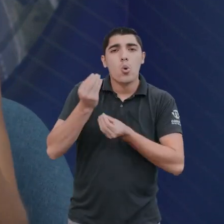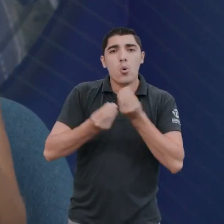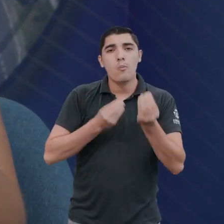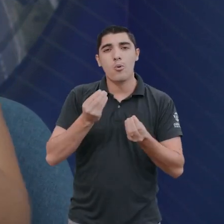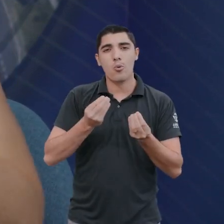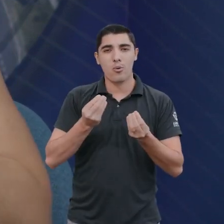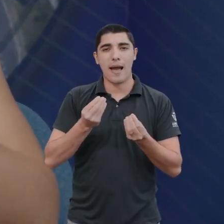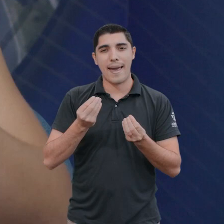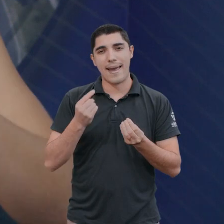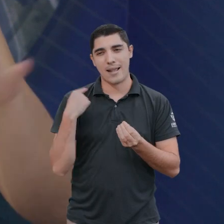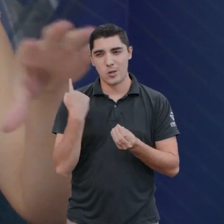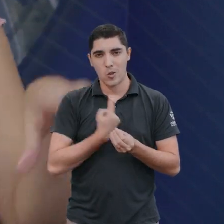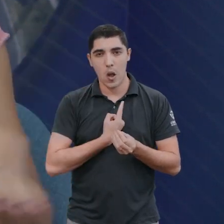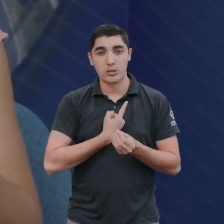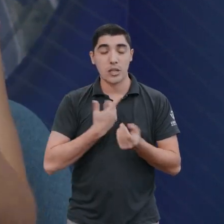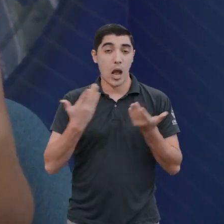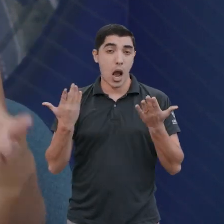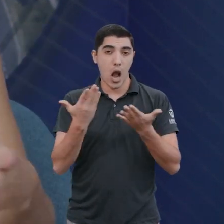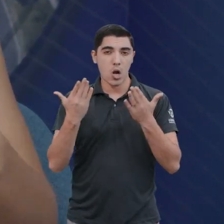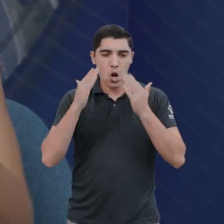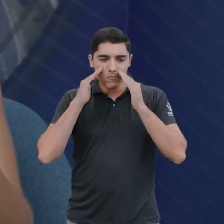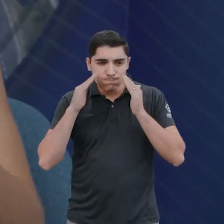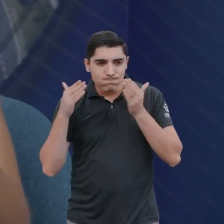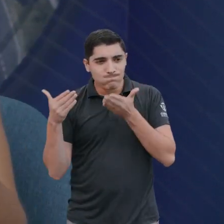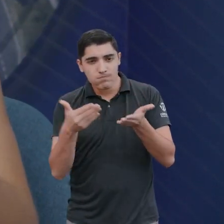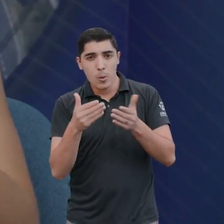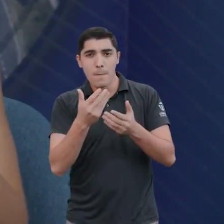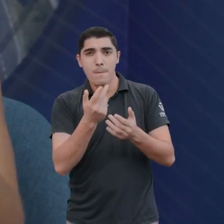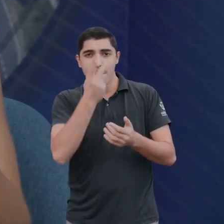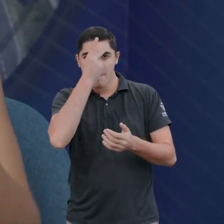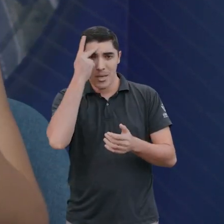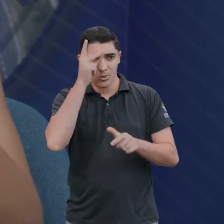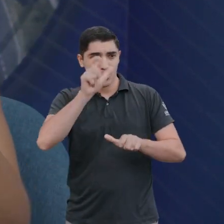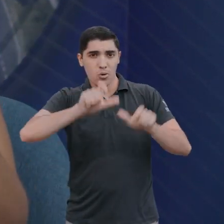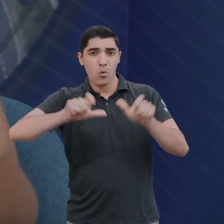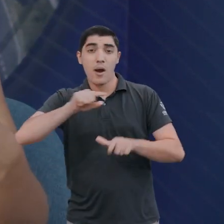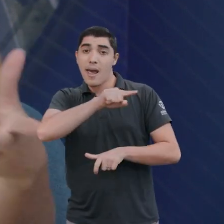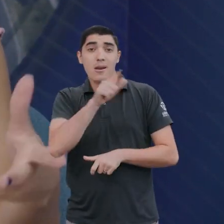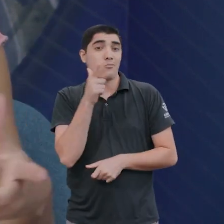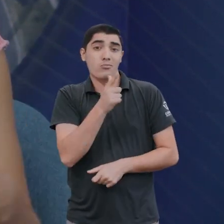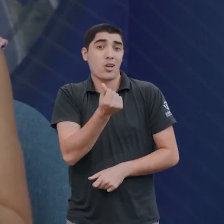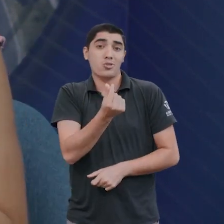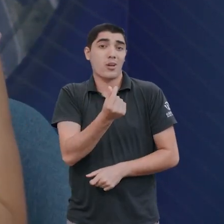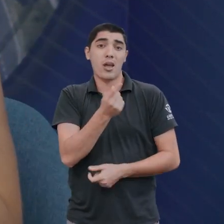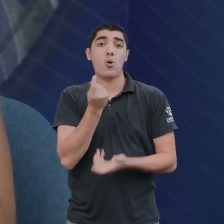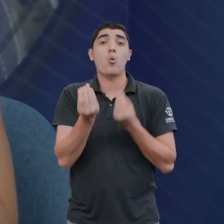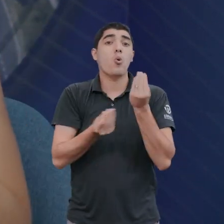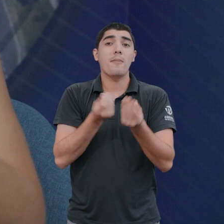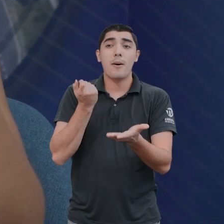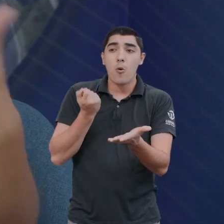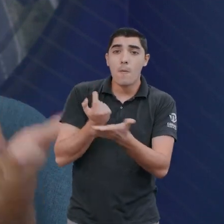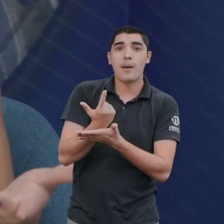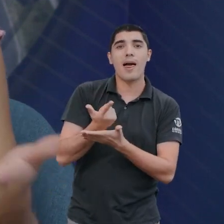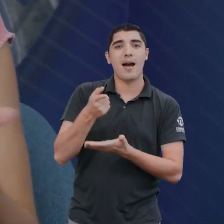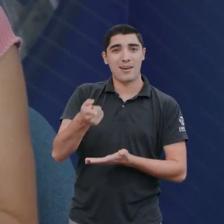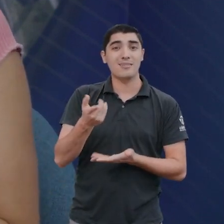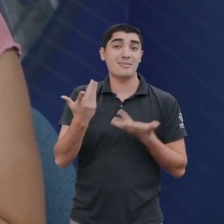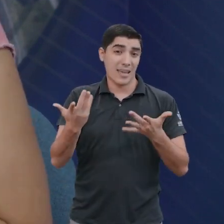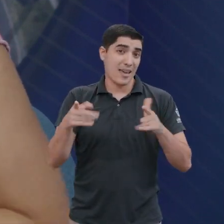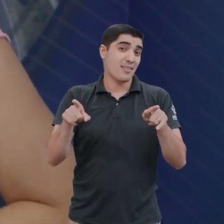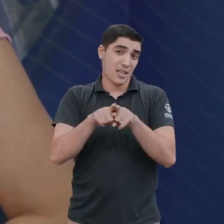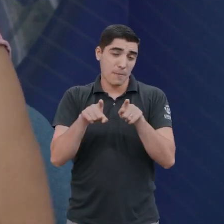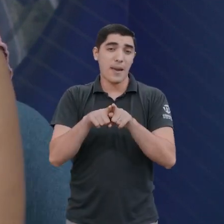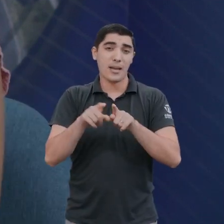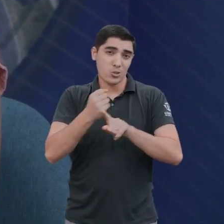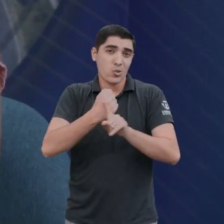conversa sobre esse assunto, olhando para a realidade, né, de muitas pessoas que realmente não têm condição de comprar? É uma questão